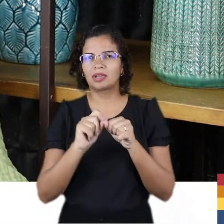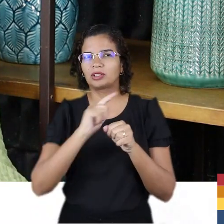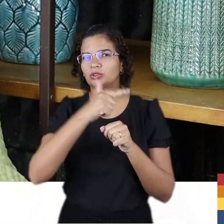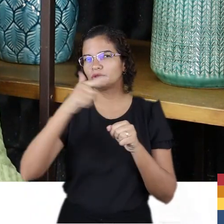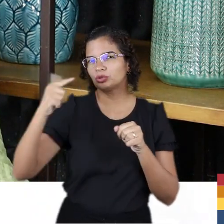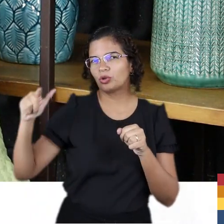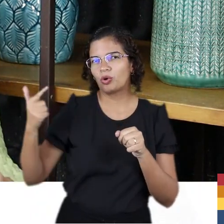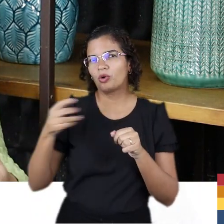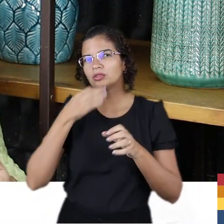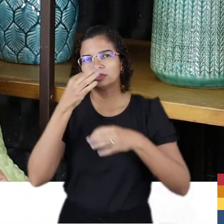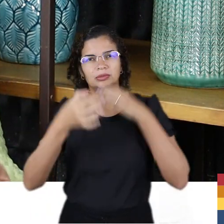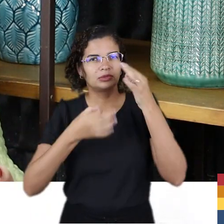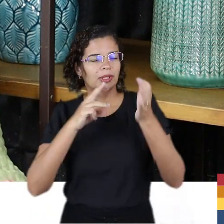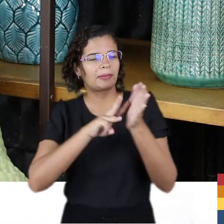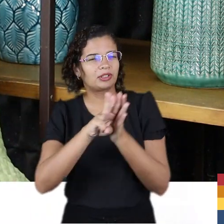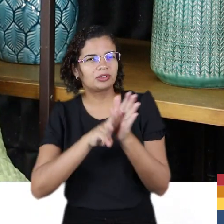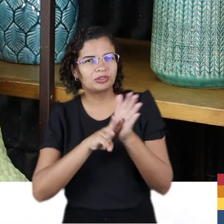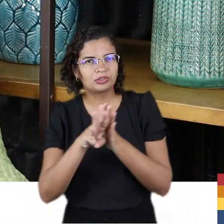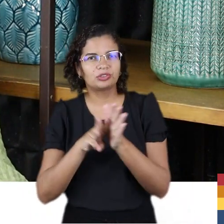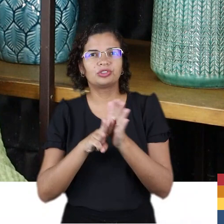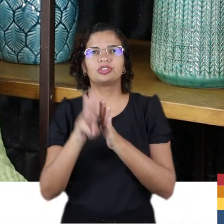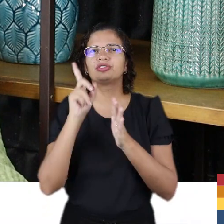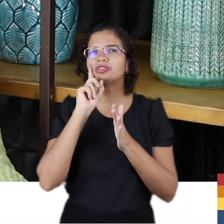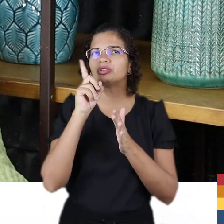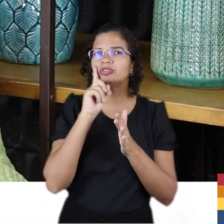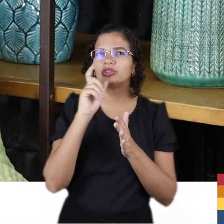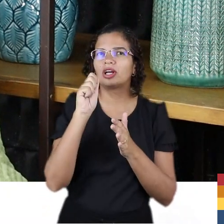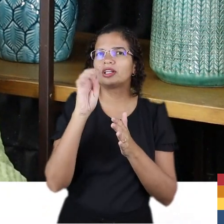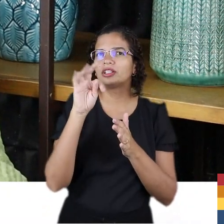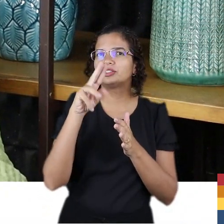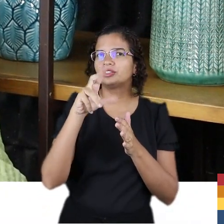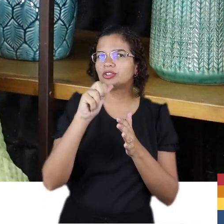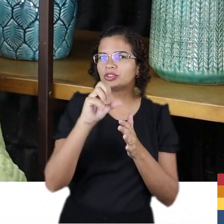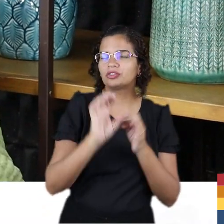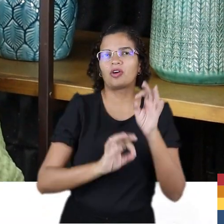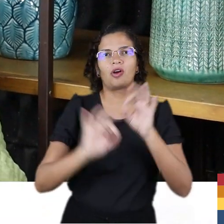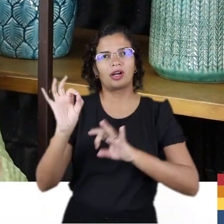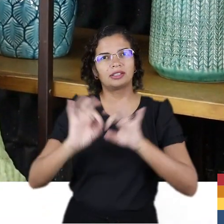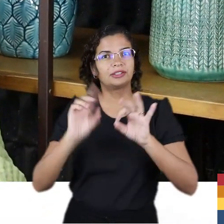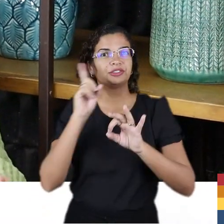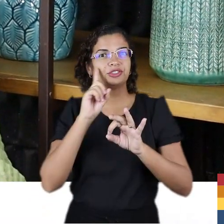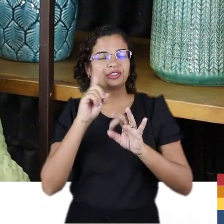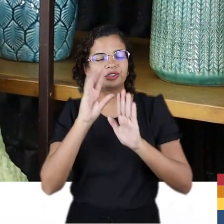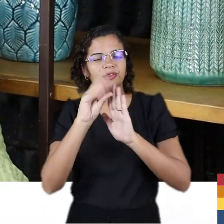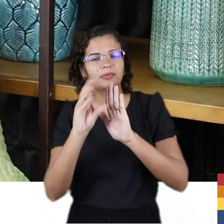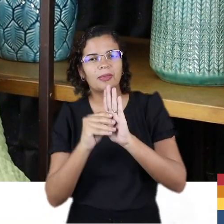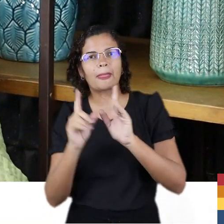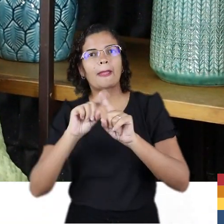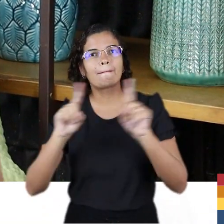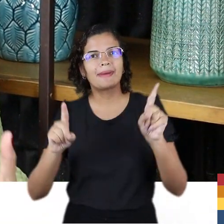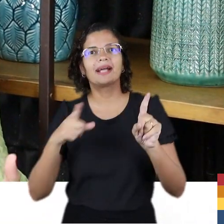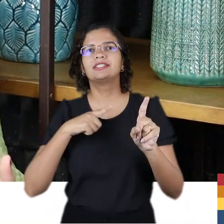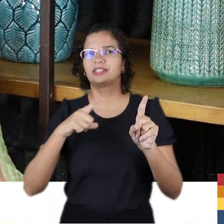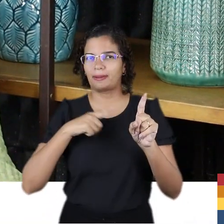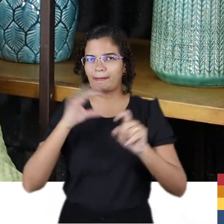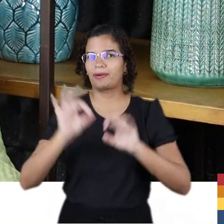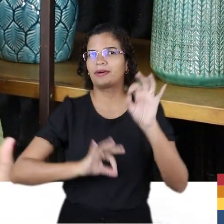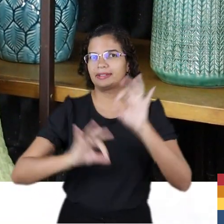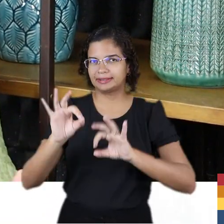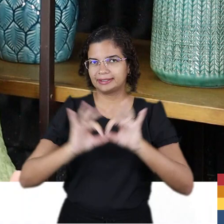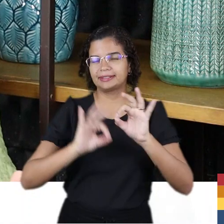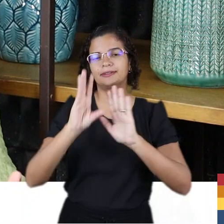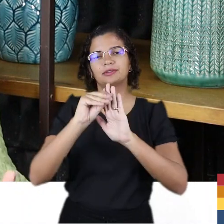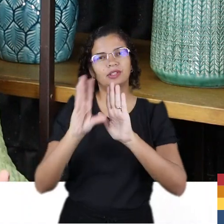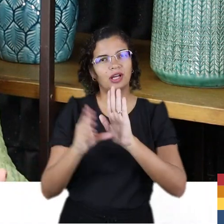das escolas pilotos, da própria plataforma Gonçalves Dias, né, que foram dando retorno daquilo que a gente poderia